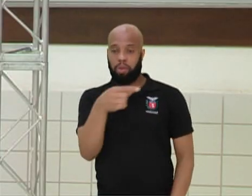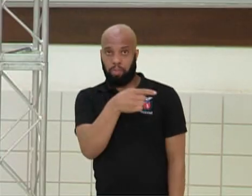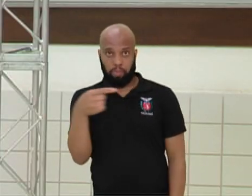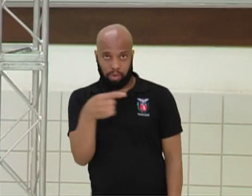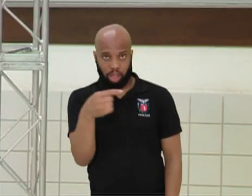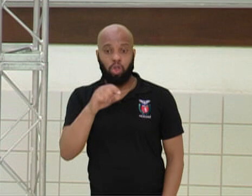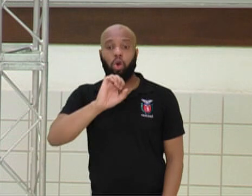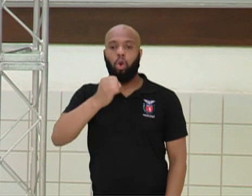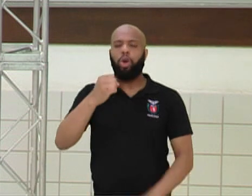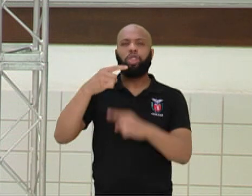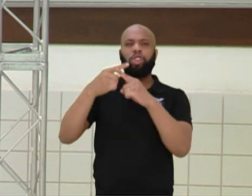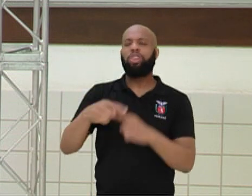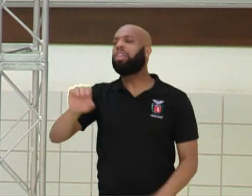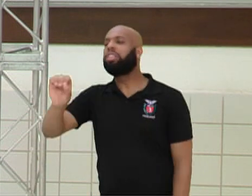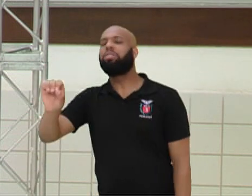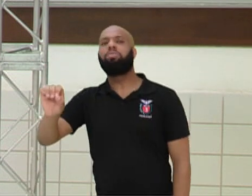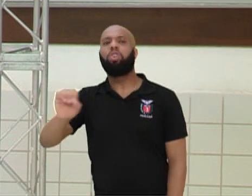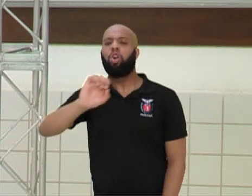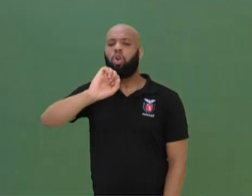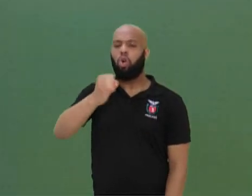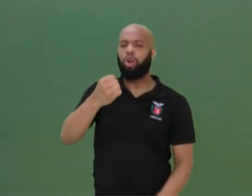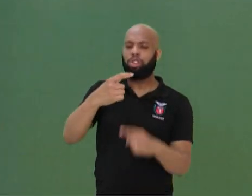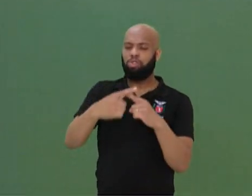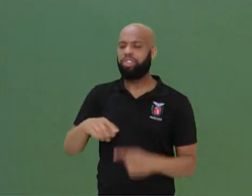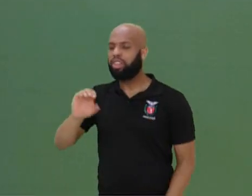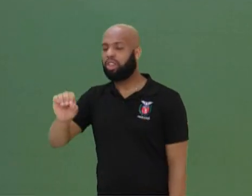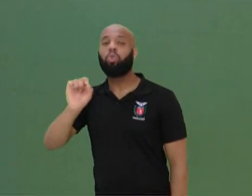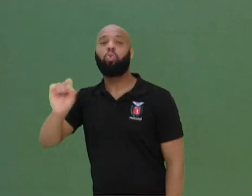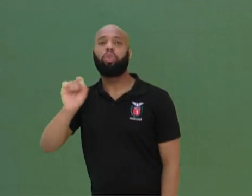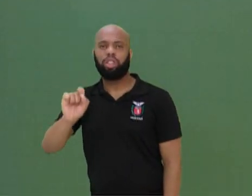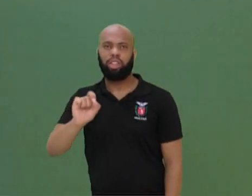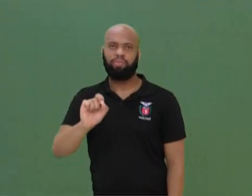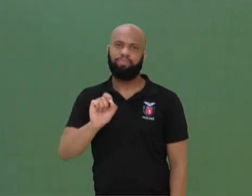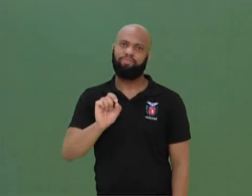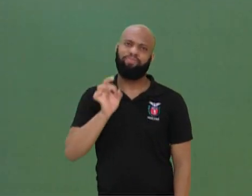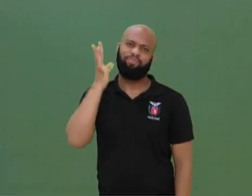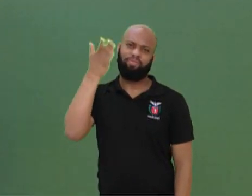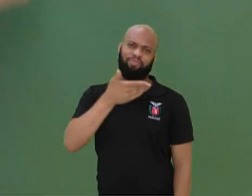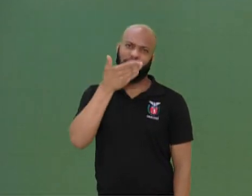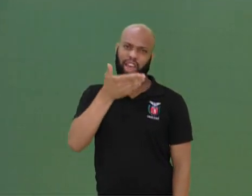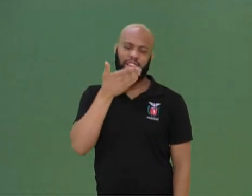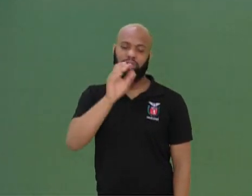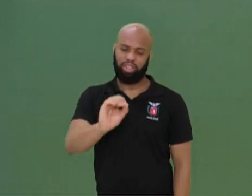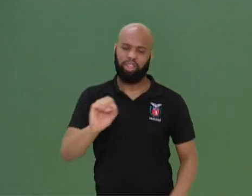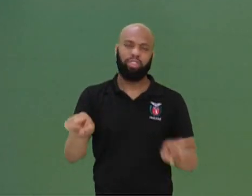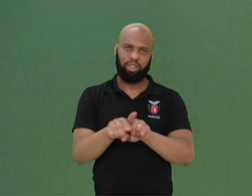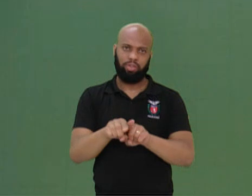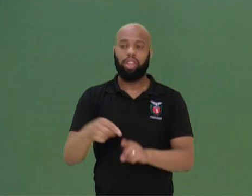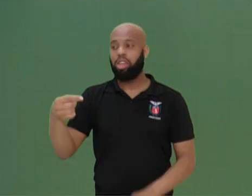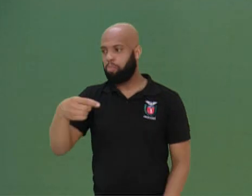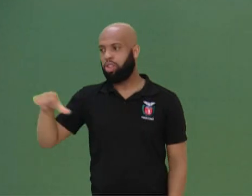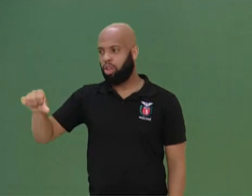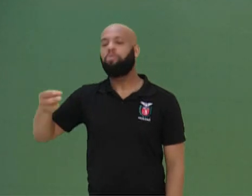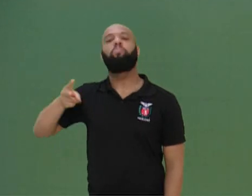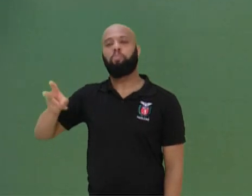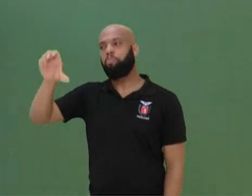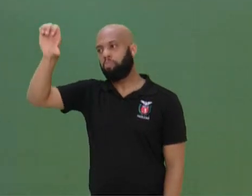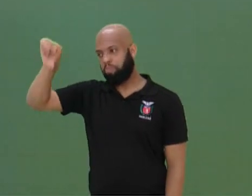Menos 8 vezes 0. Quanto que é 8 vezes 0? Fácil, né? 0 também. E esse menos 9 do